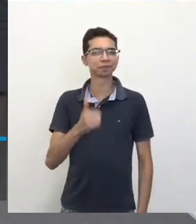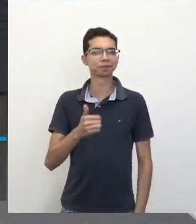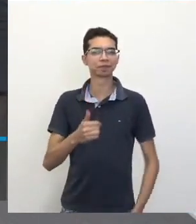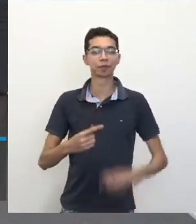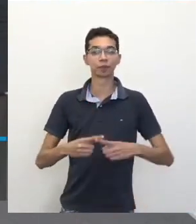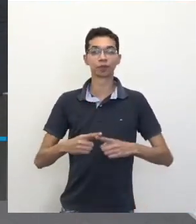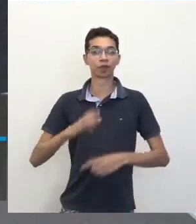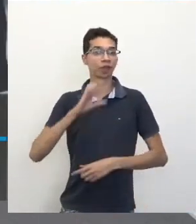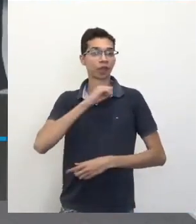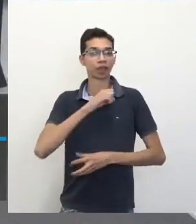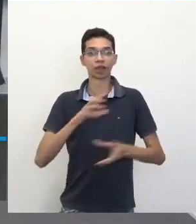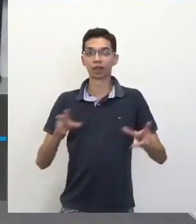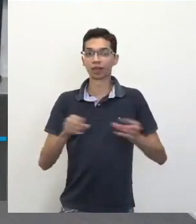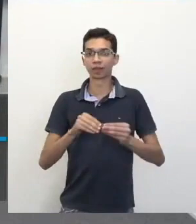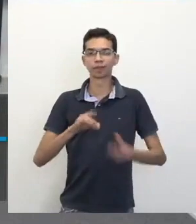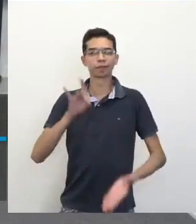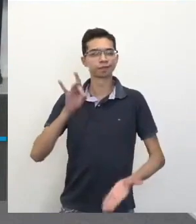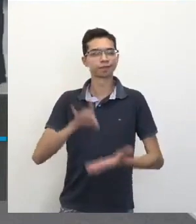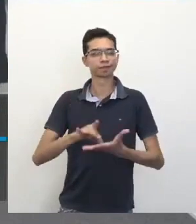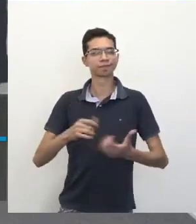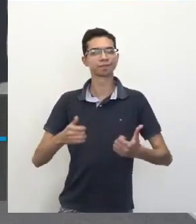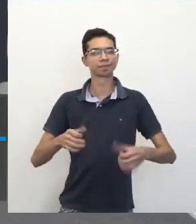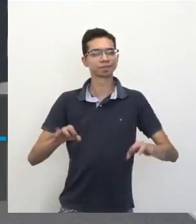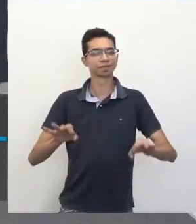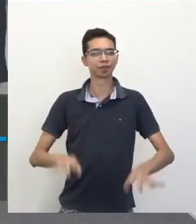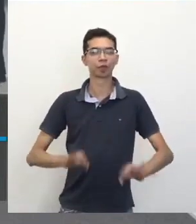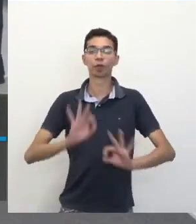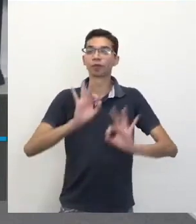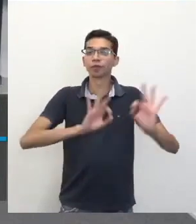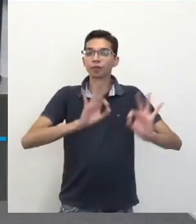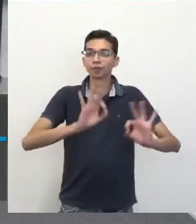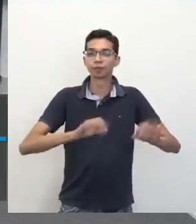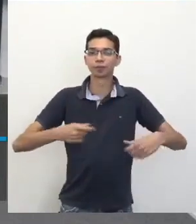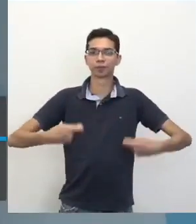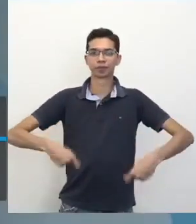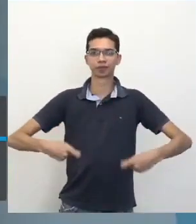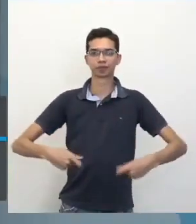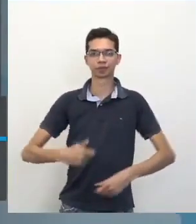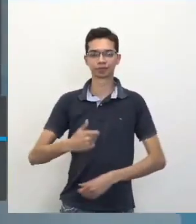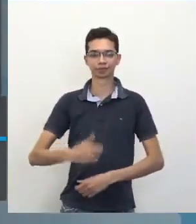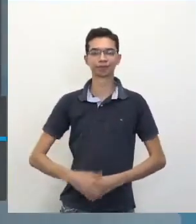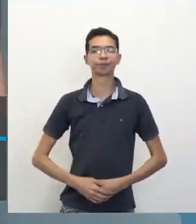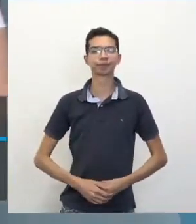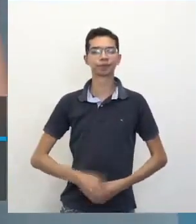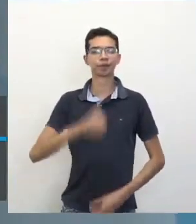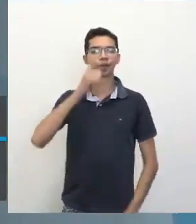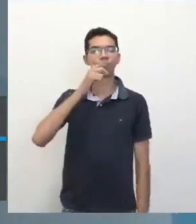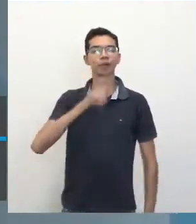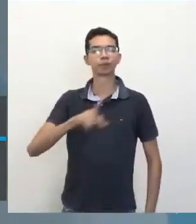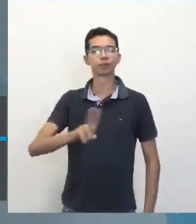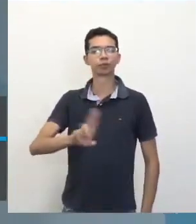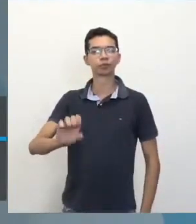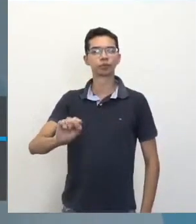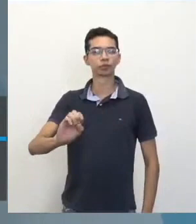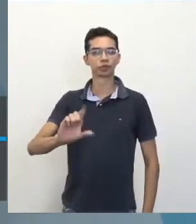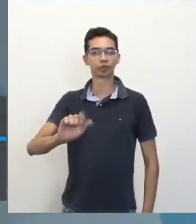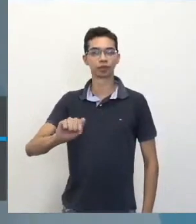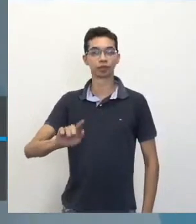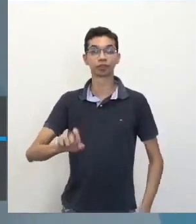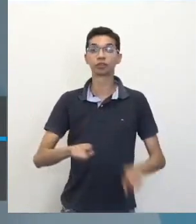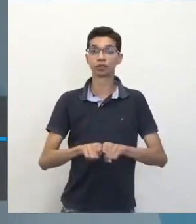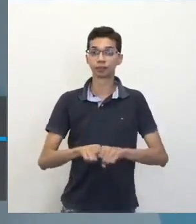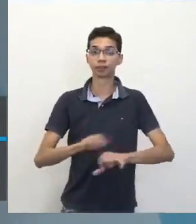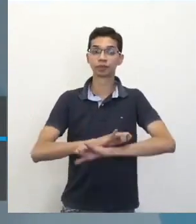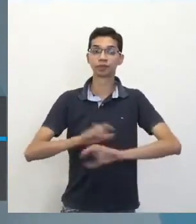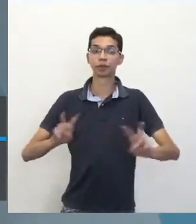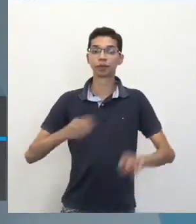rápido e eficaz, né? É isso que o nosso projeto tem que ser, tá bom? Então, olha só, a professora Solange falou também aqui sobre os experimentos, né?